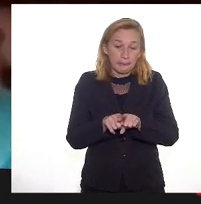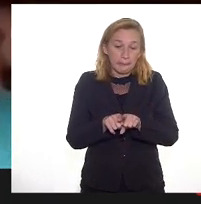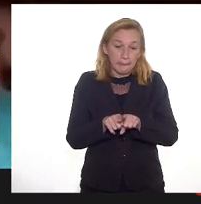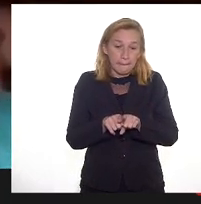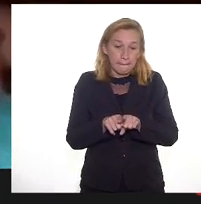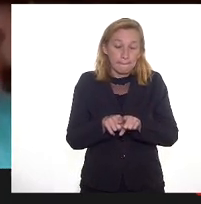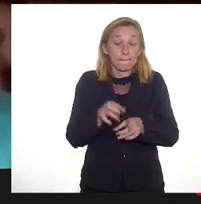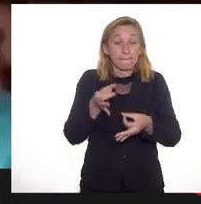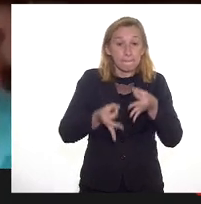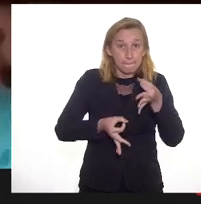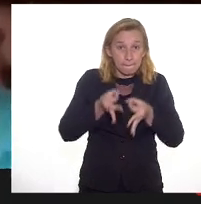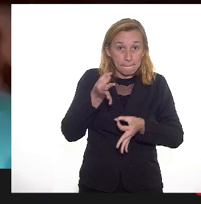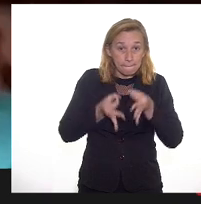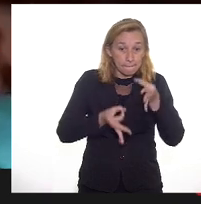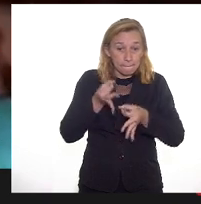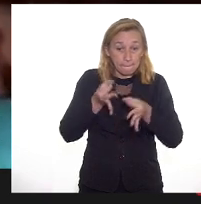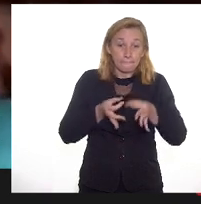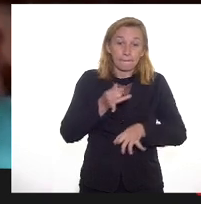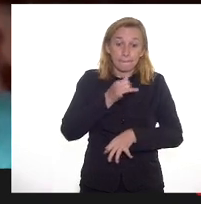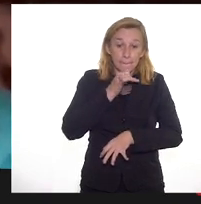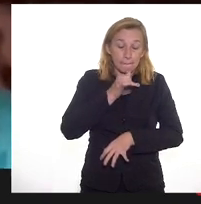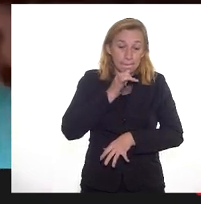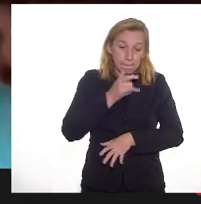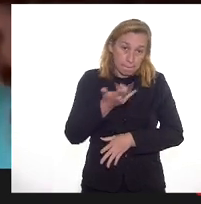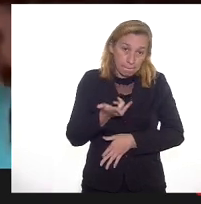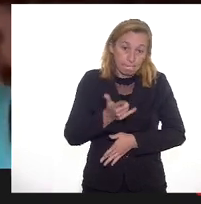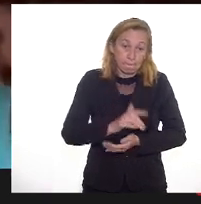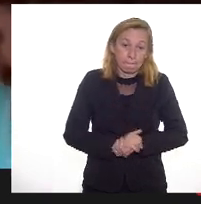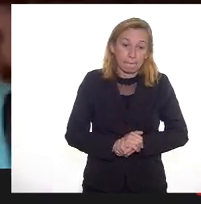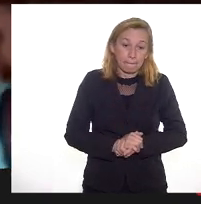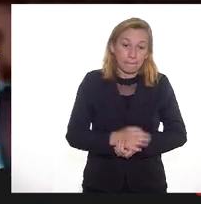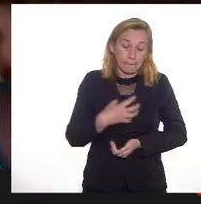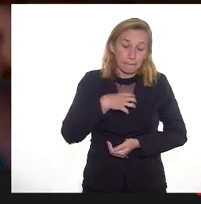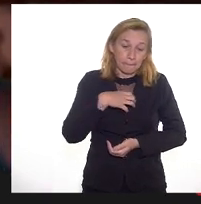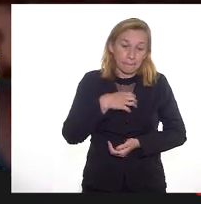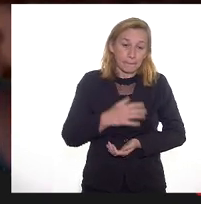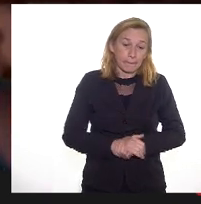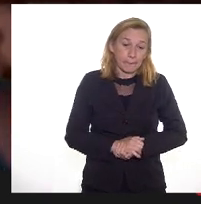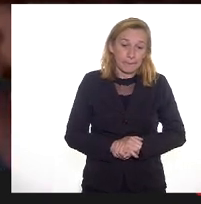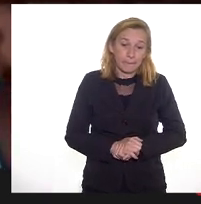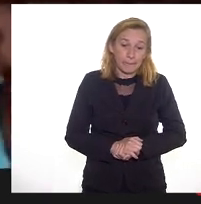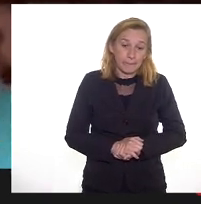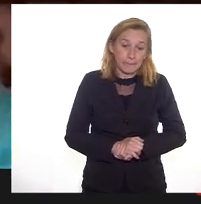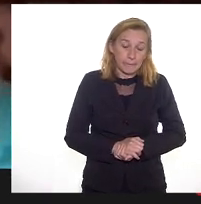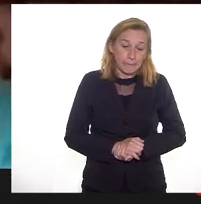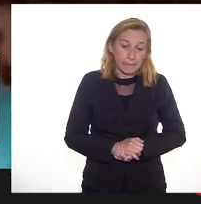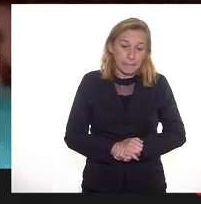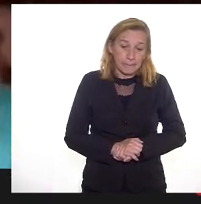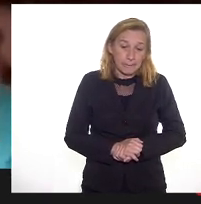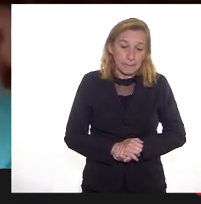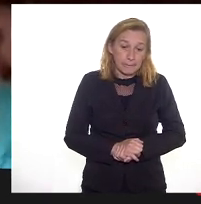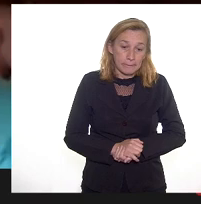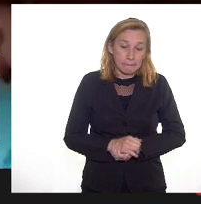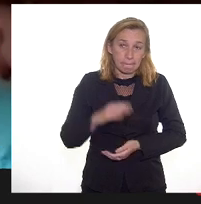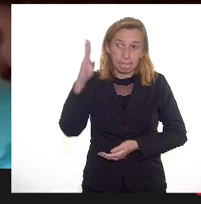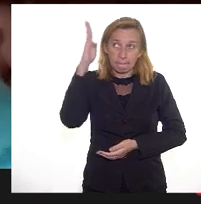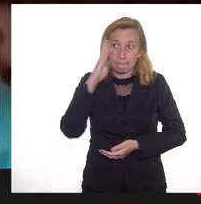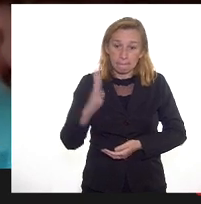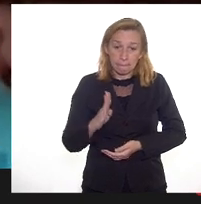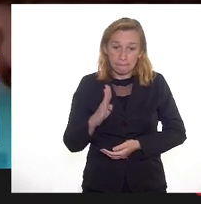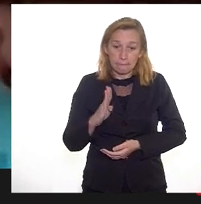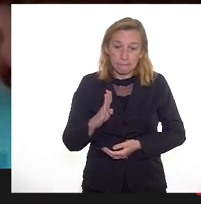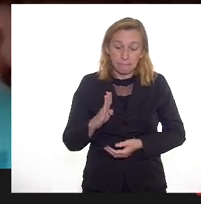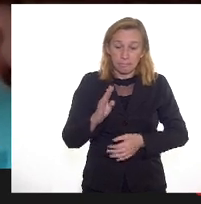no judiciário, por exemplo, né? Nesse sentido, sendo o Brasil um